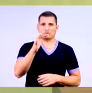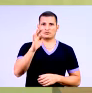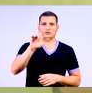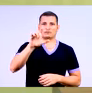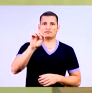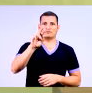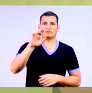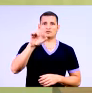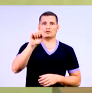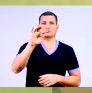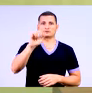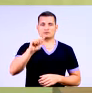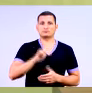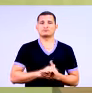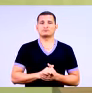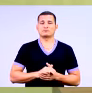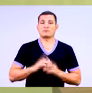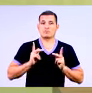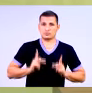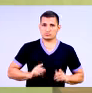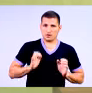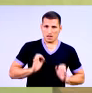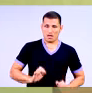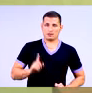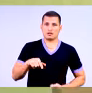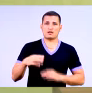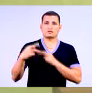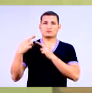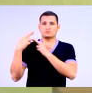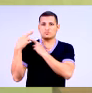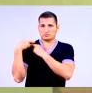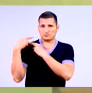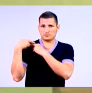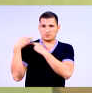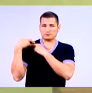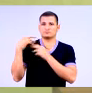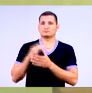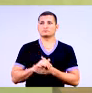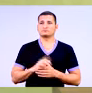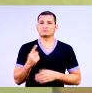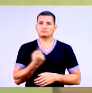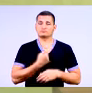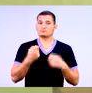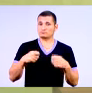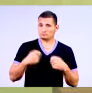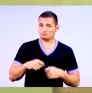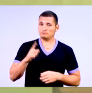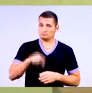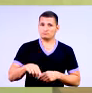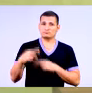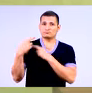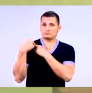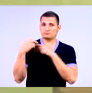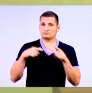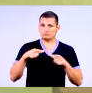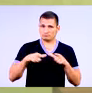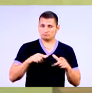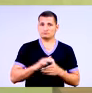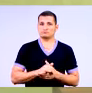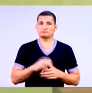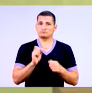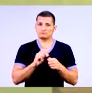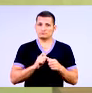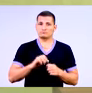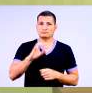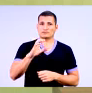aí seria a responsabilidade como um princípio, né? Devemos ser responsáveis no nosso trabalho a fim de exercer nossa cidadania